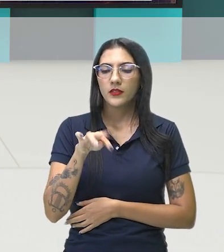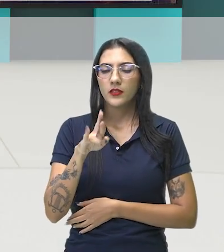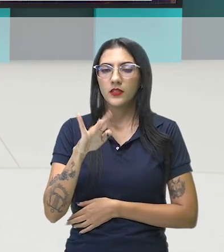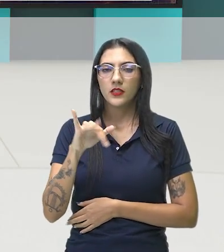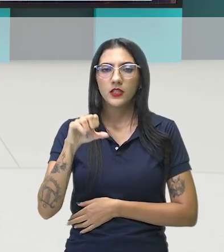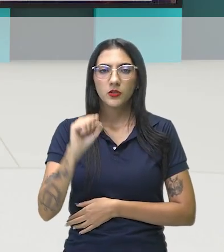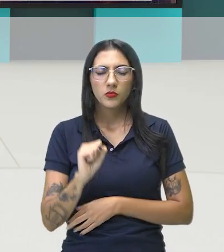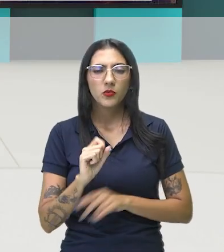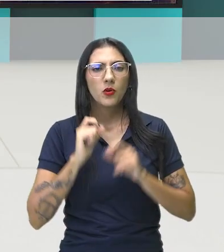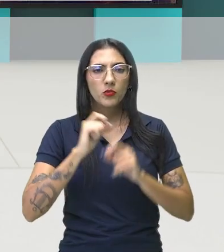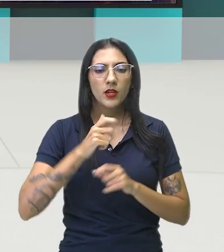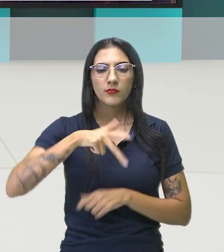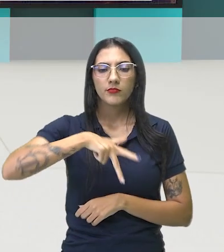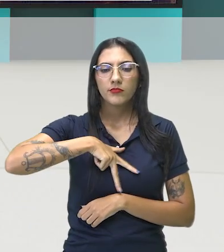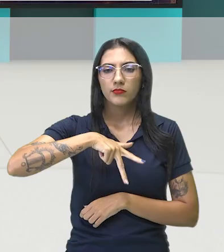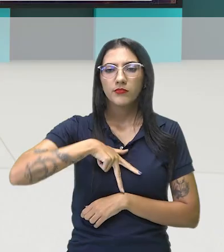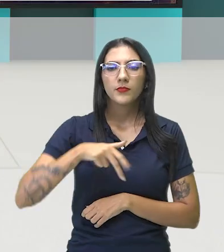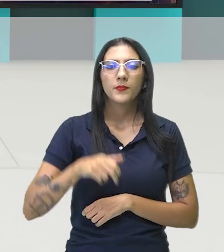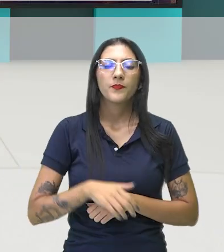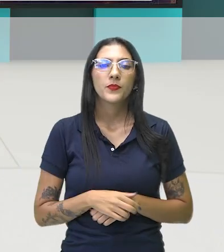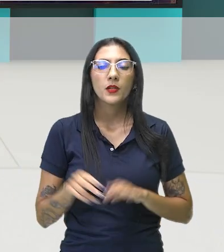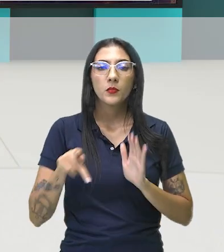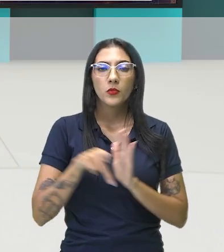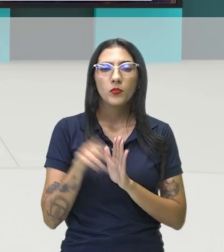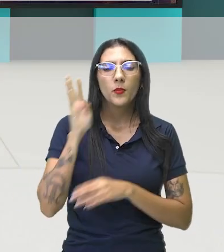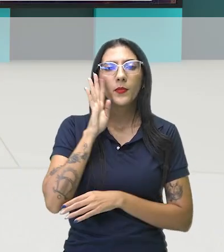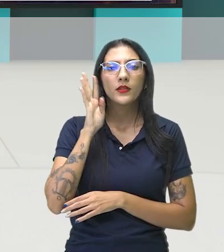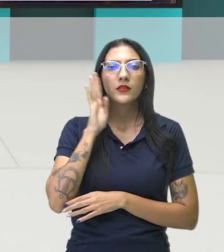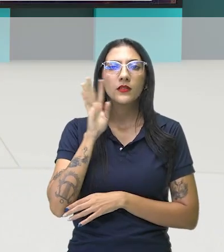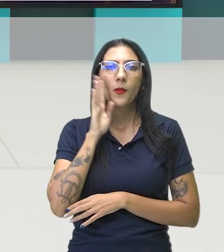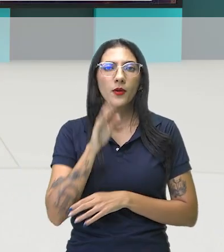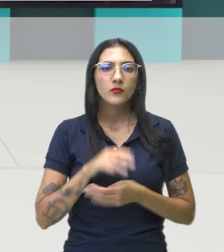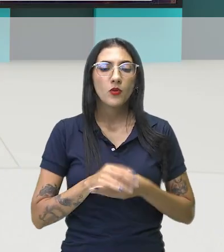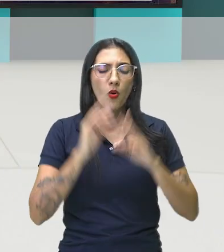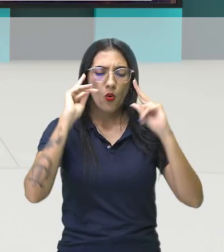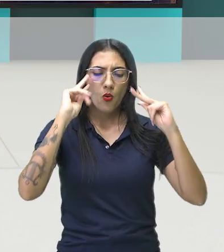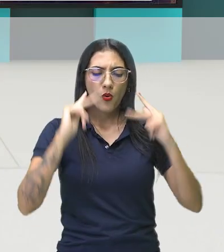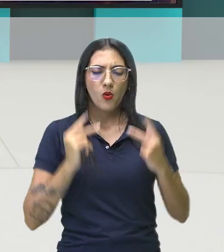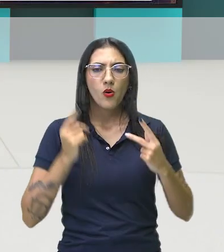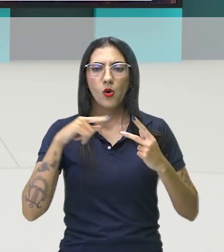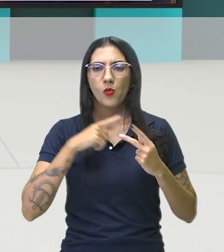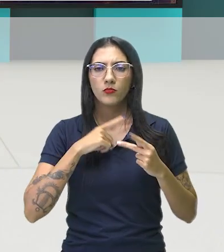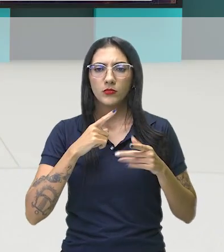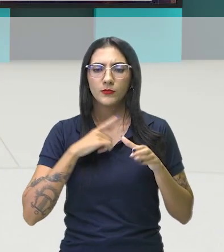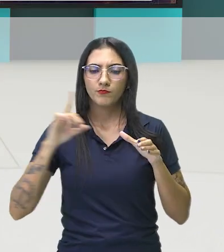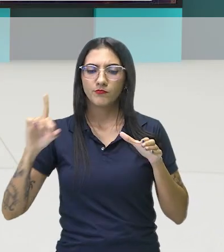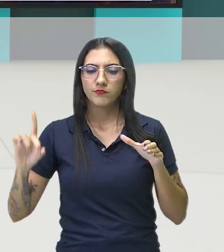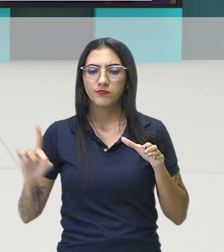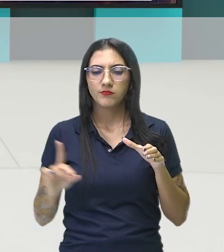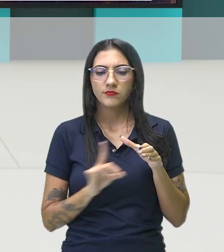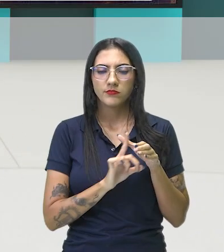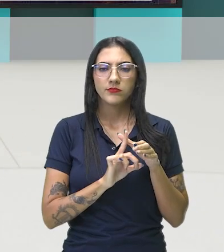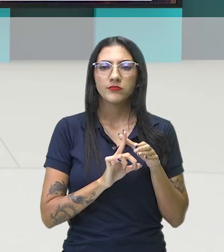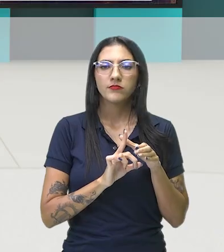antropocentrismo, que é o pensamento filosófico que coloca o homem como indivíduo